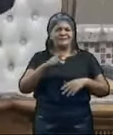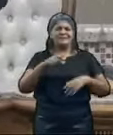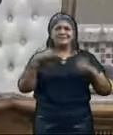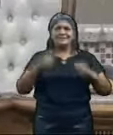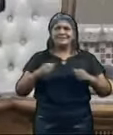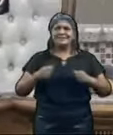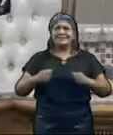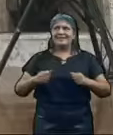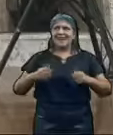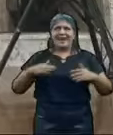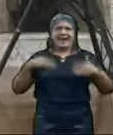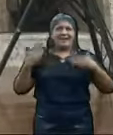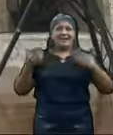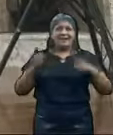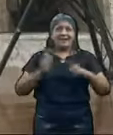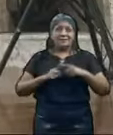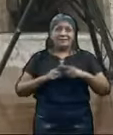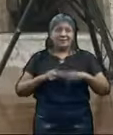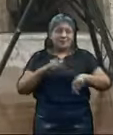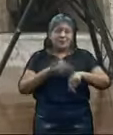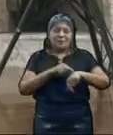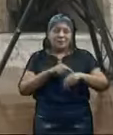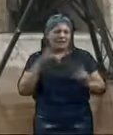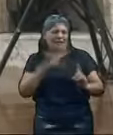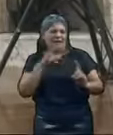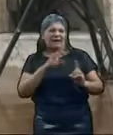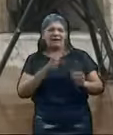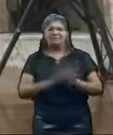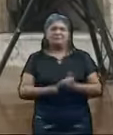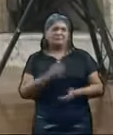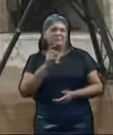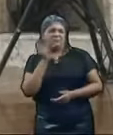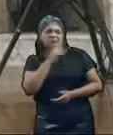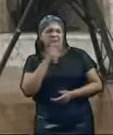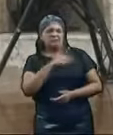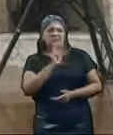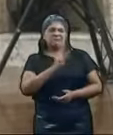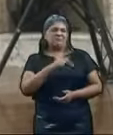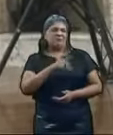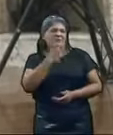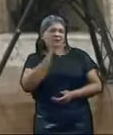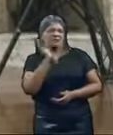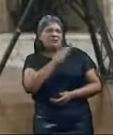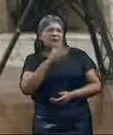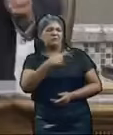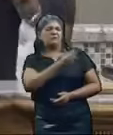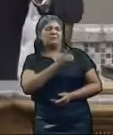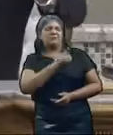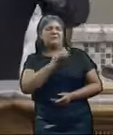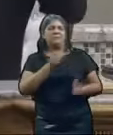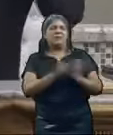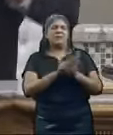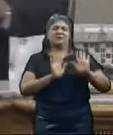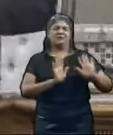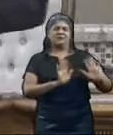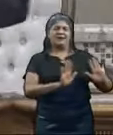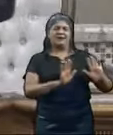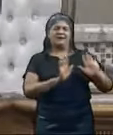as pessoas que começaram a perseguir vocês injuriarem mentir que você comeu pessoas mar